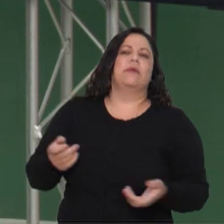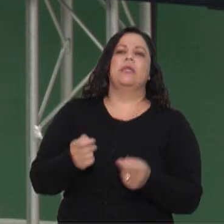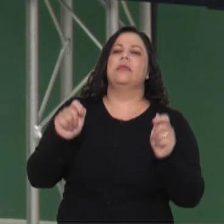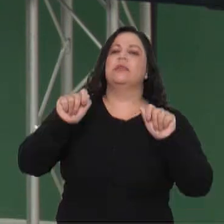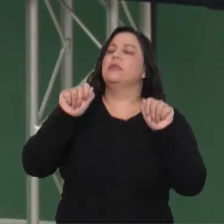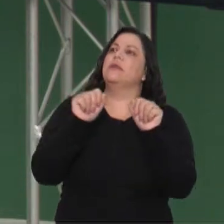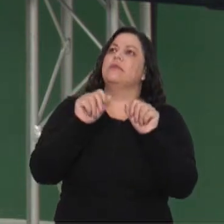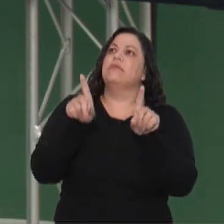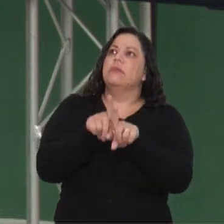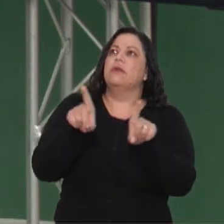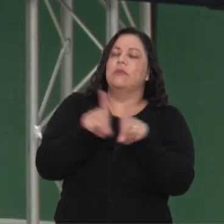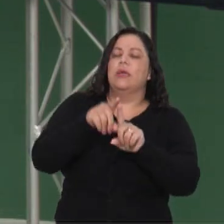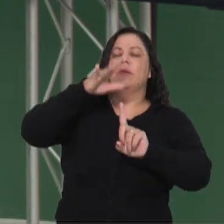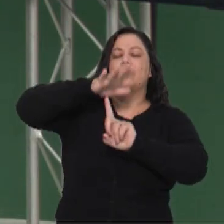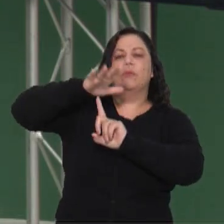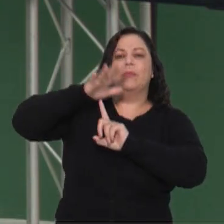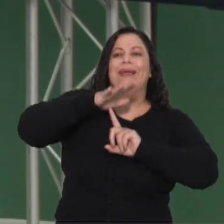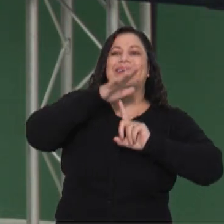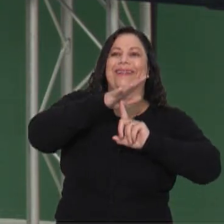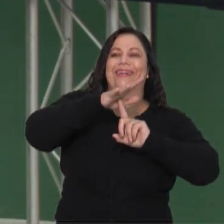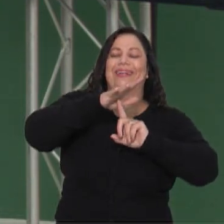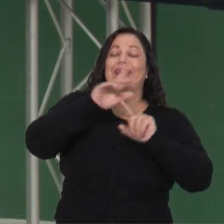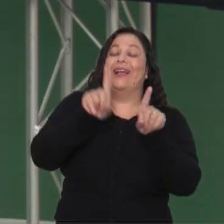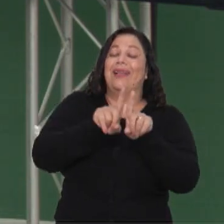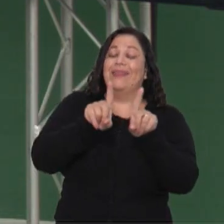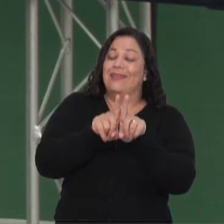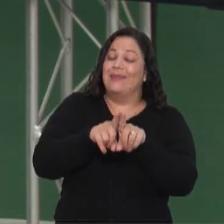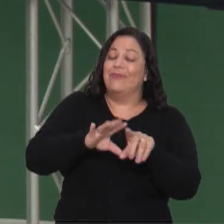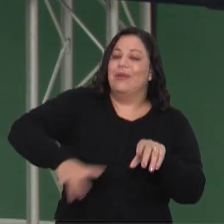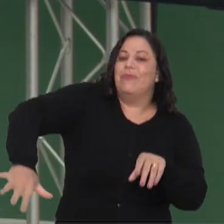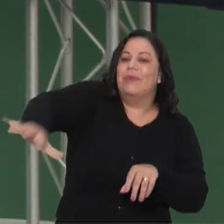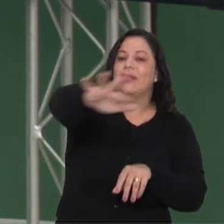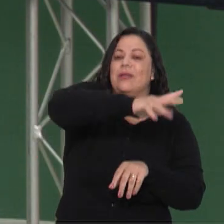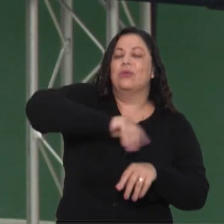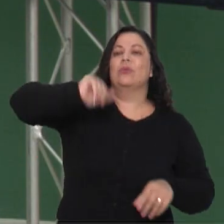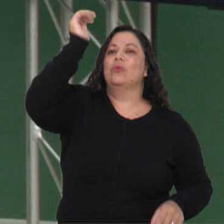de filosofia, mas para o Brasil inteiro.